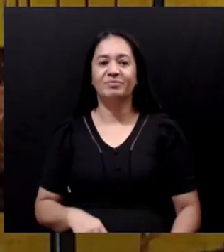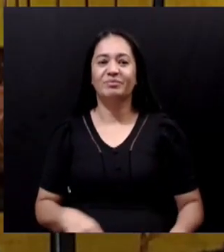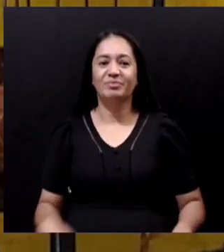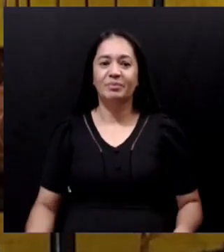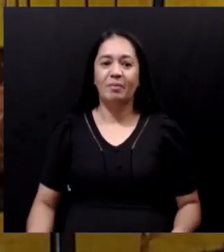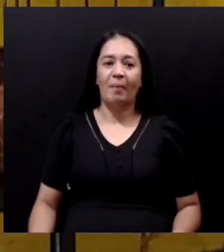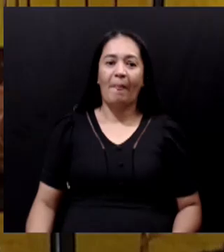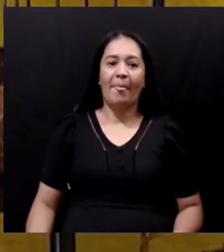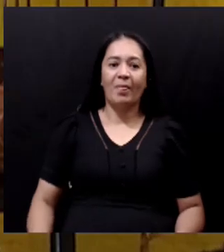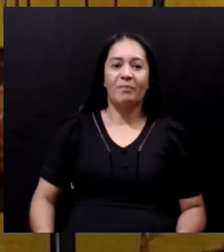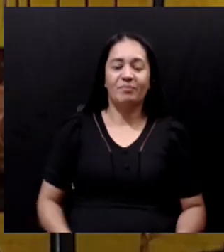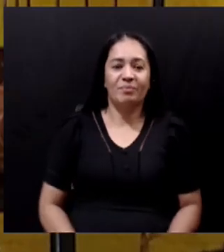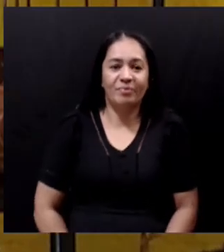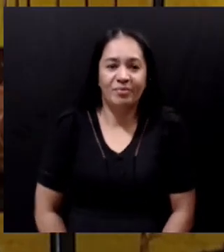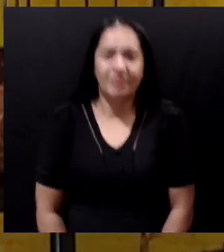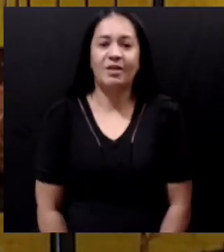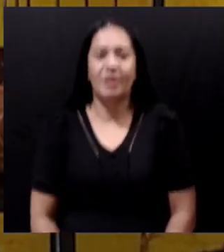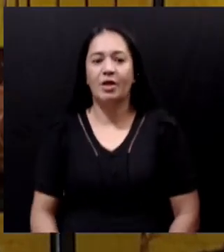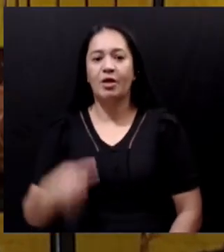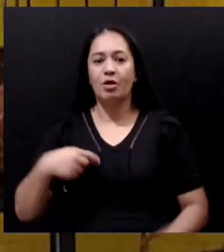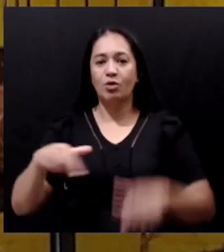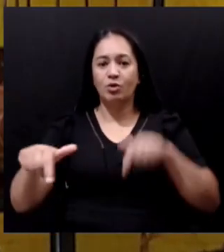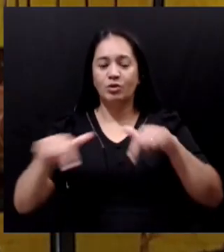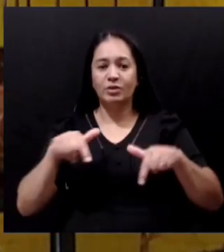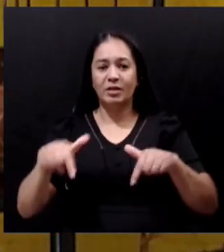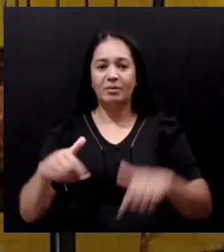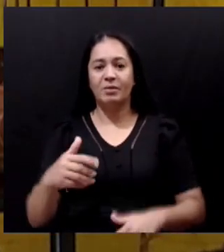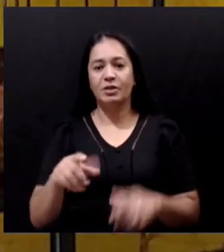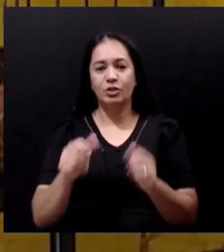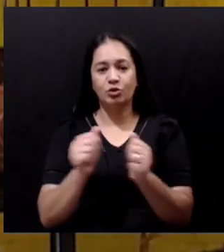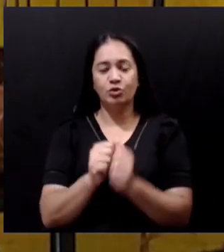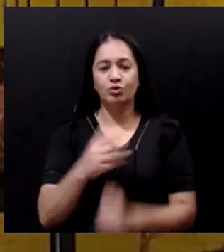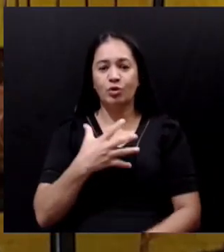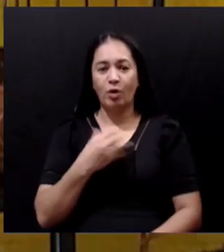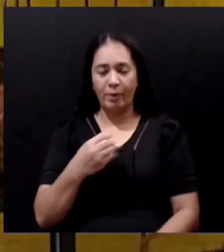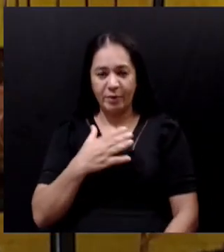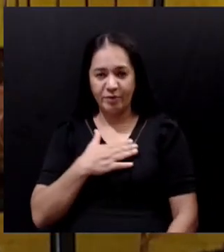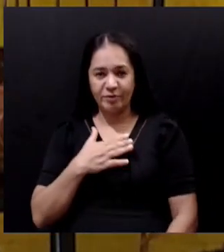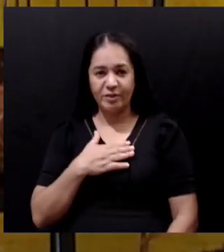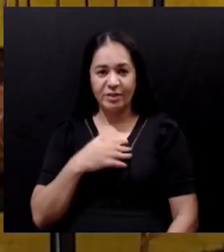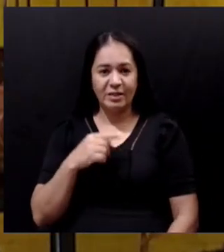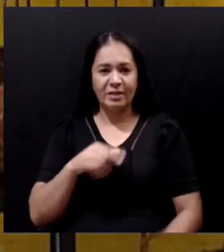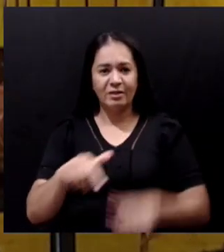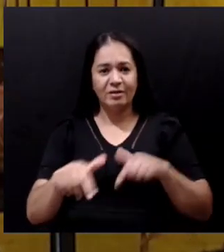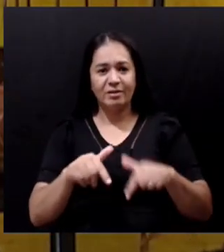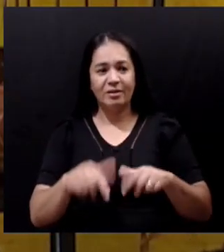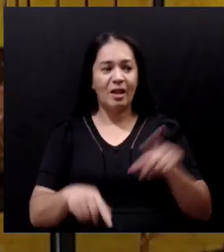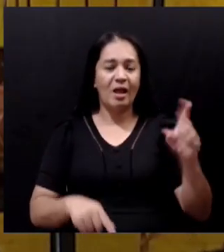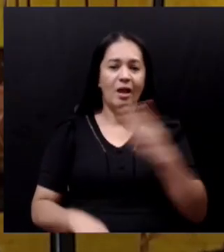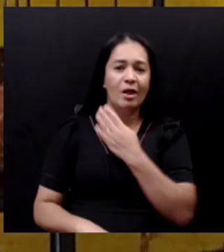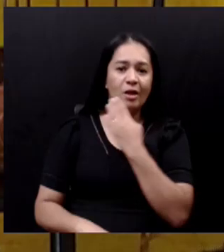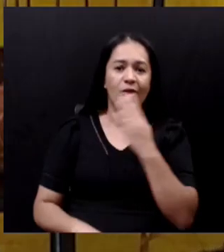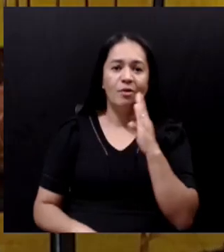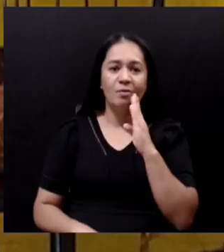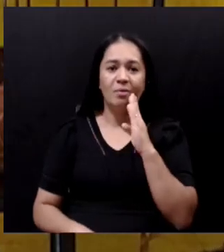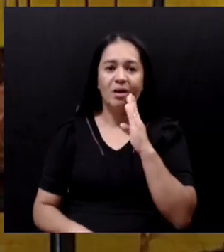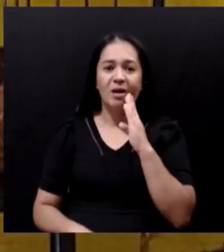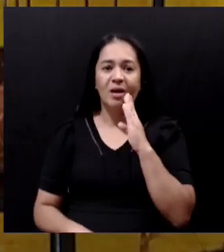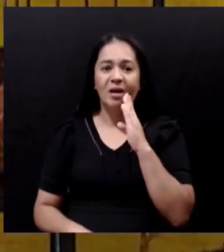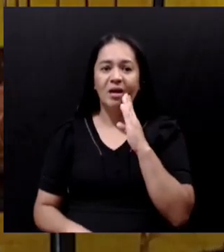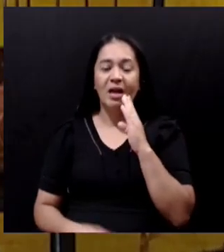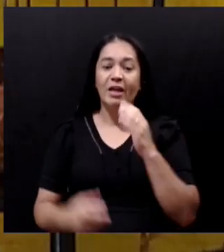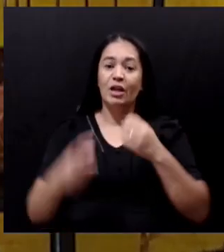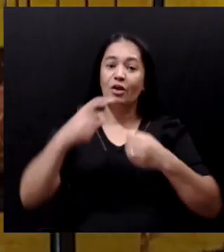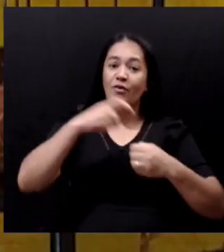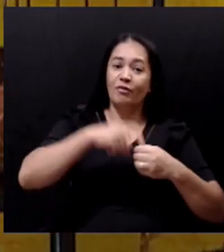casa trabalhando com minha filha e mais uma menina, e ele estava trabalhando lá no bar. Voltou a trabalhar